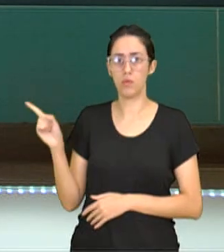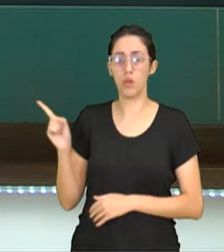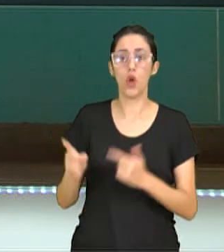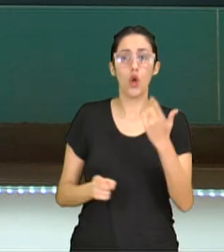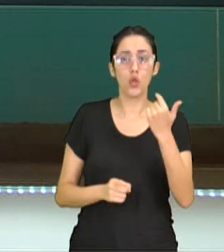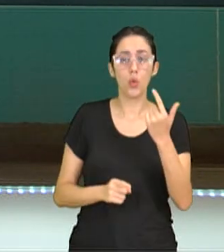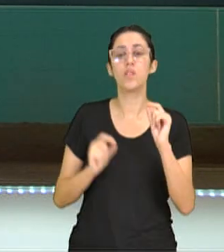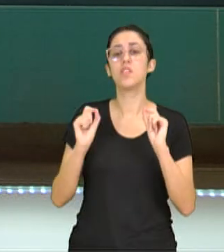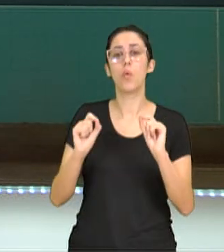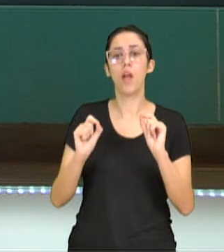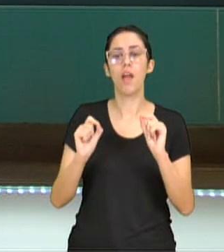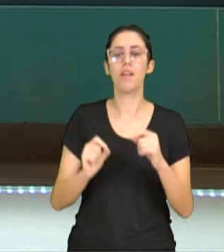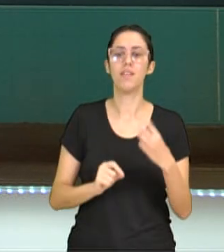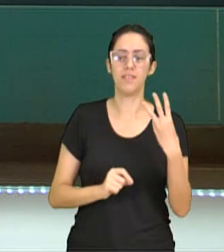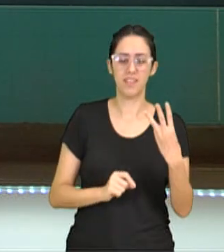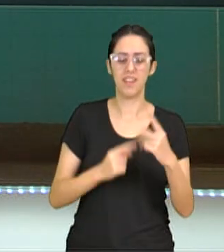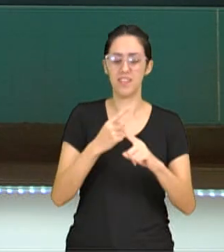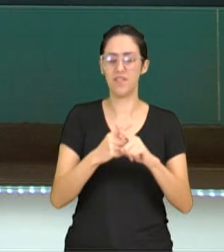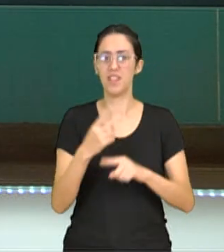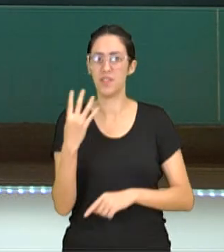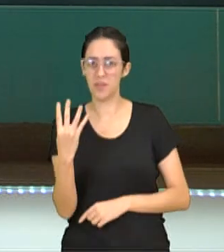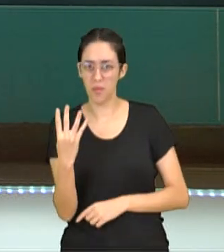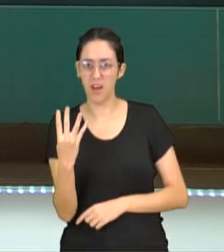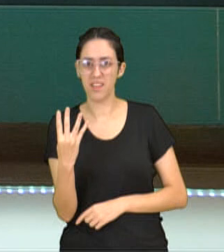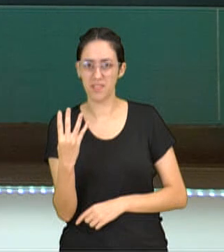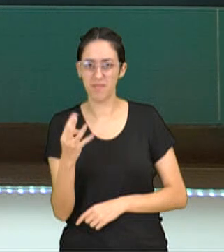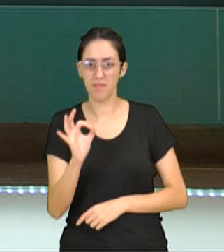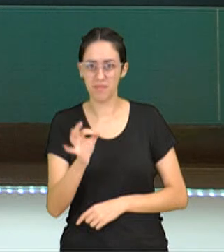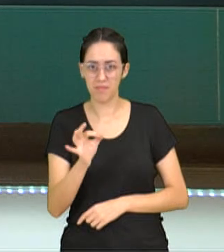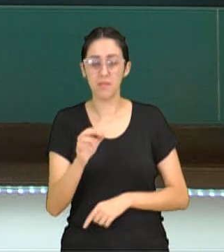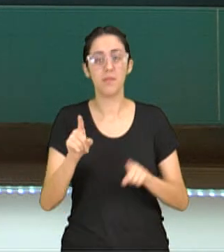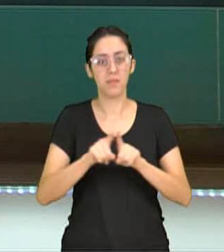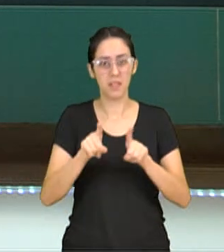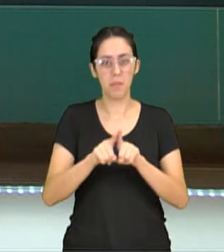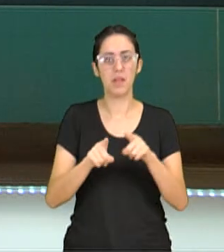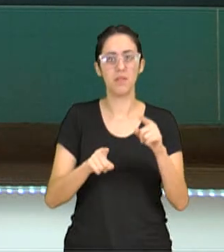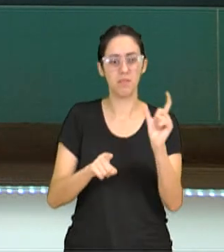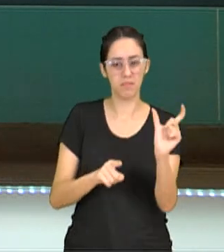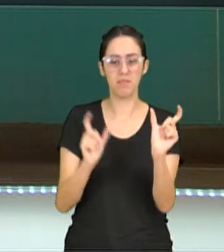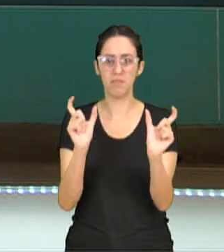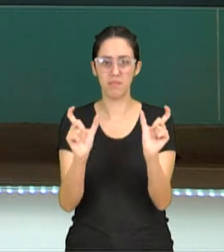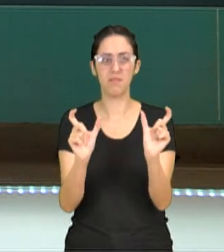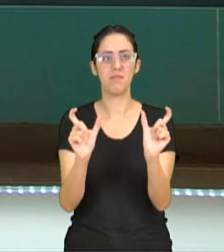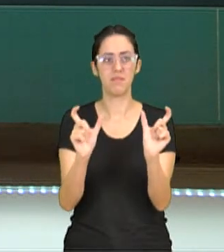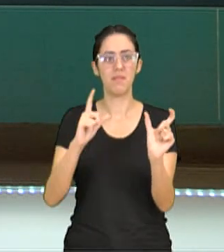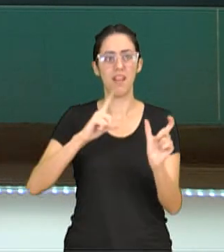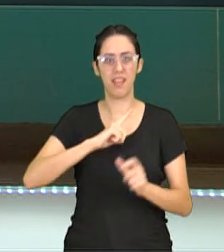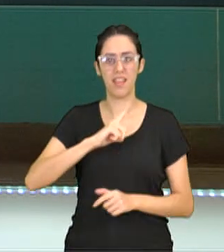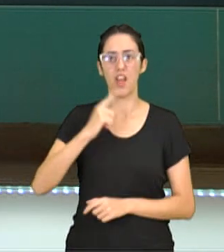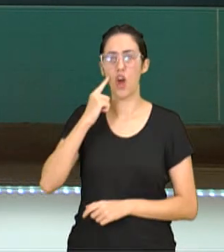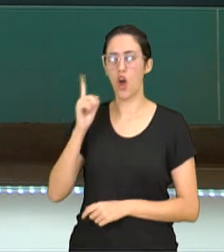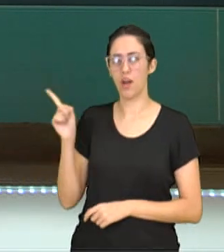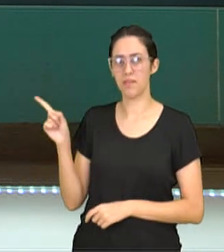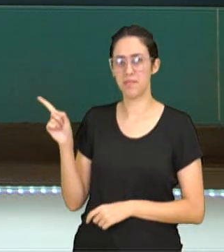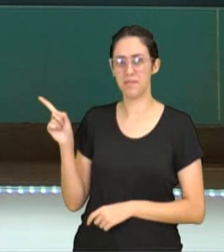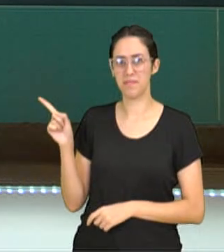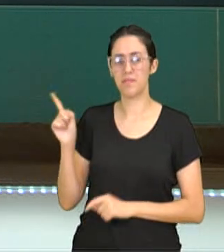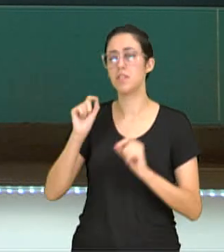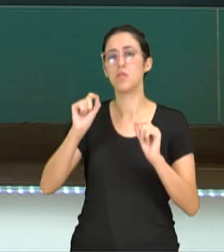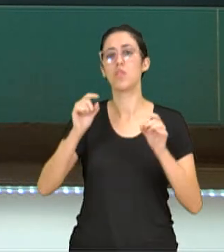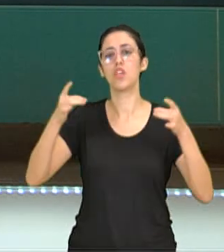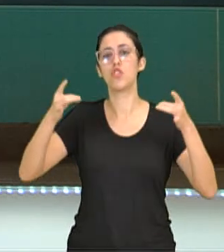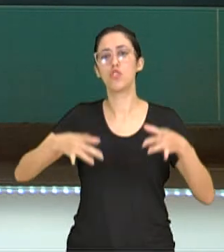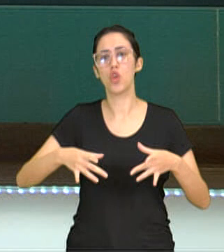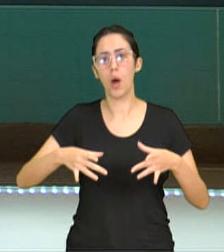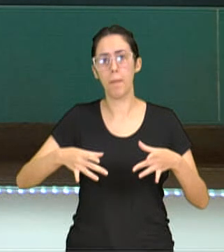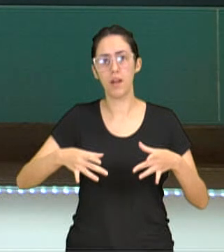4. Então, o 3 eu tenho no primeiro e também tenho no segundo. Posso colocar ele em evidência, ó, 3x. O que sobra?